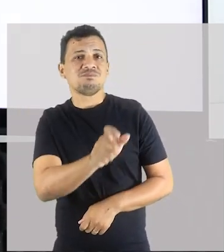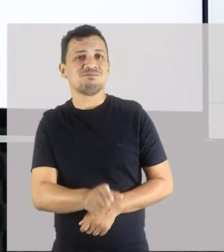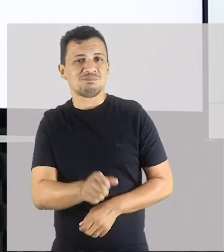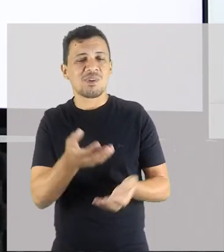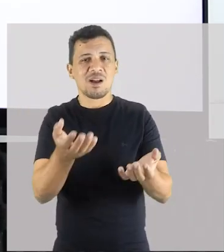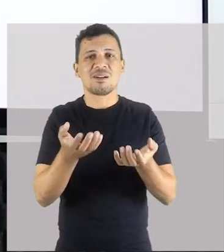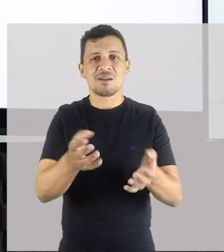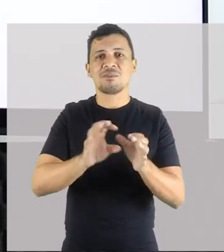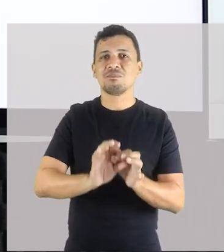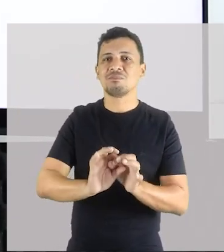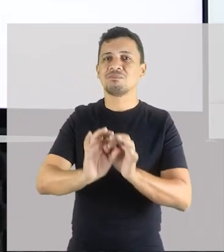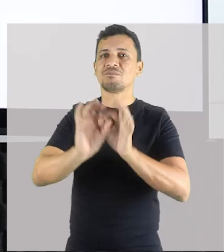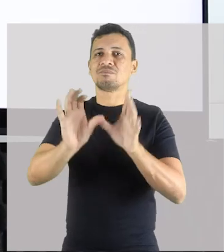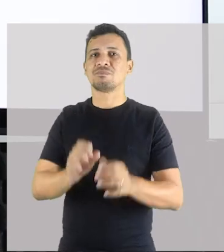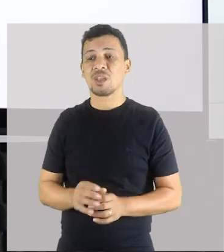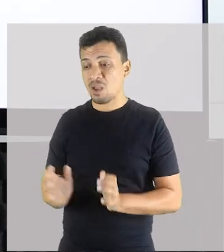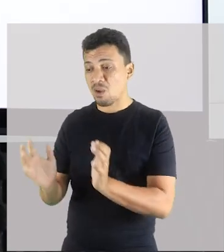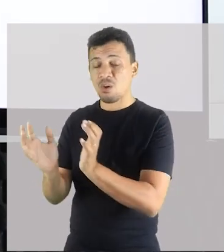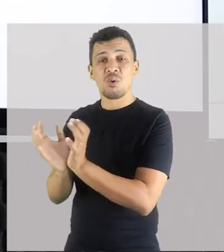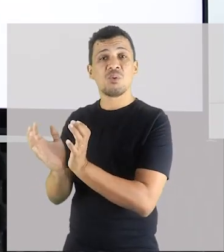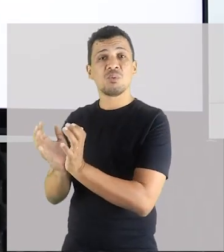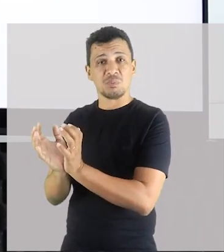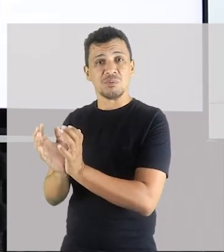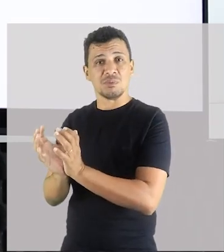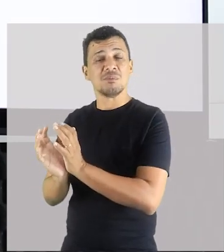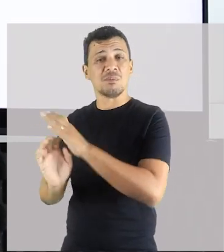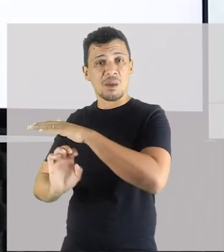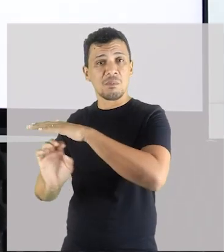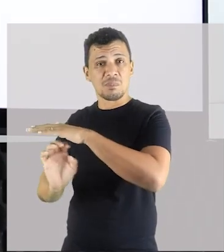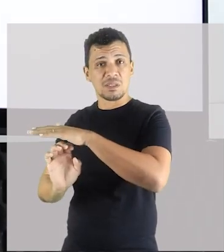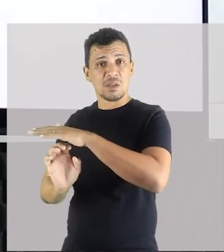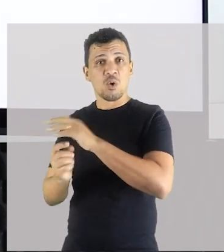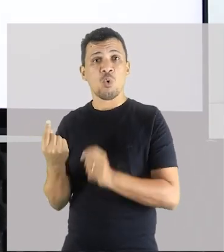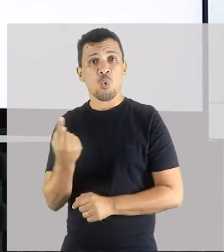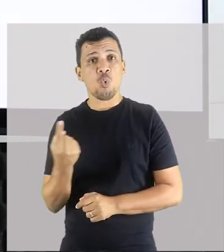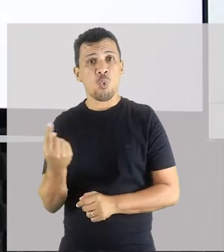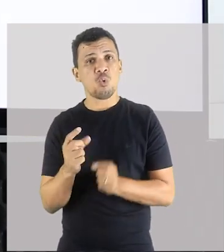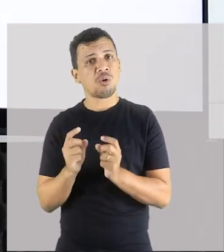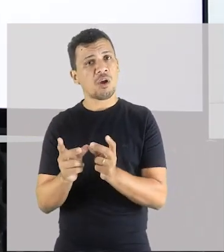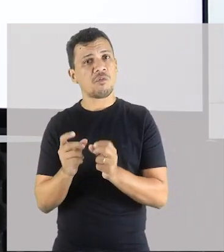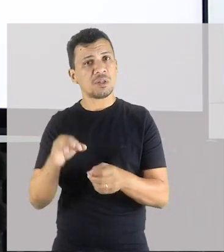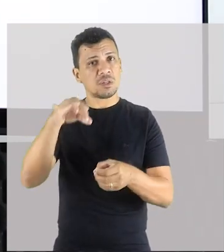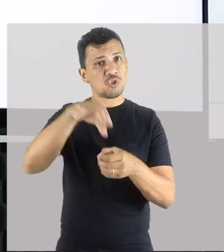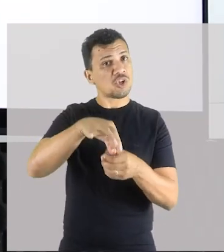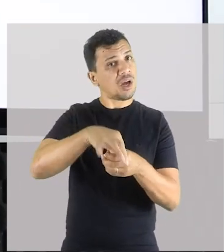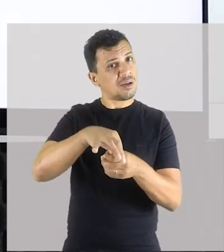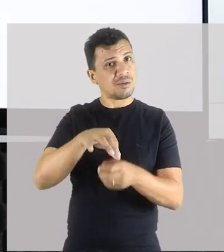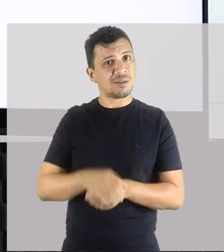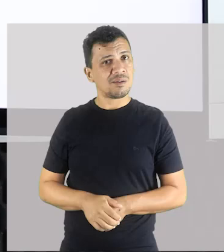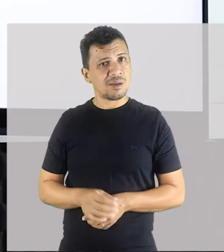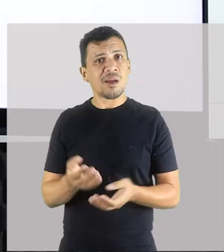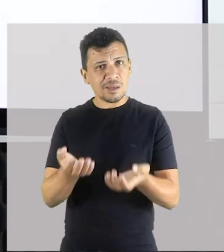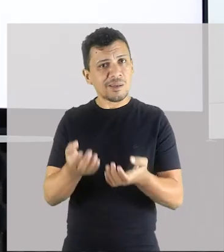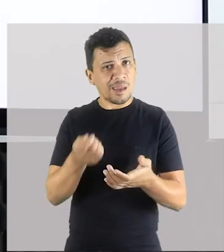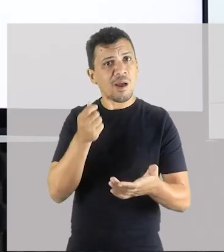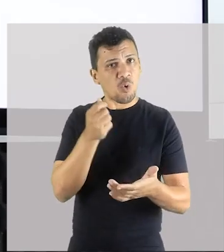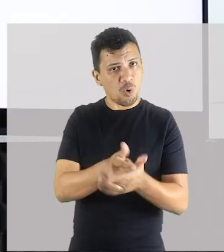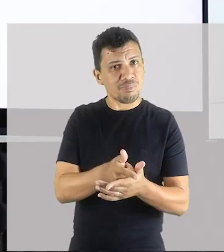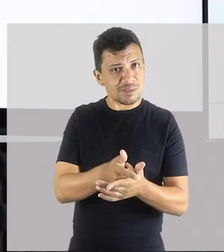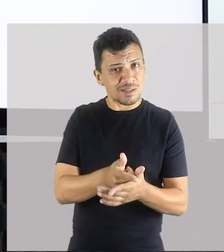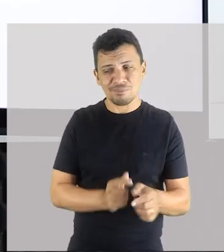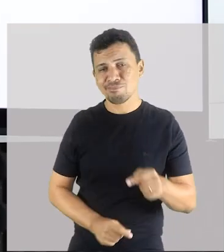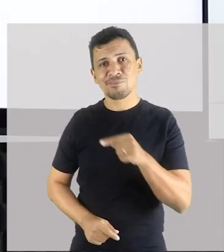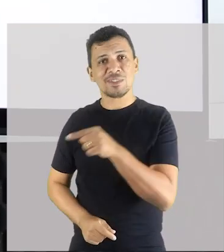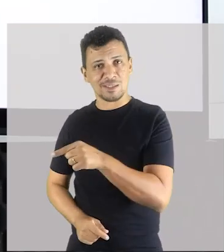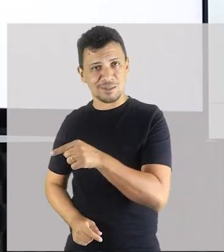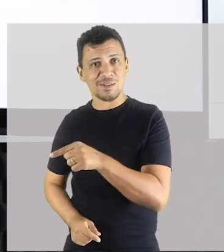companhia tem o monopólio do chá. Isso significa o quê, gente? Que quem quisesse comprar chá só poderia comprar diretamente